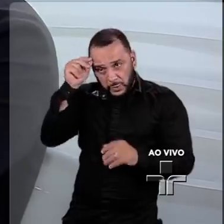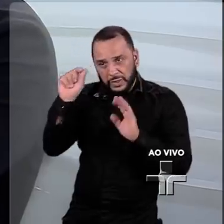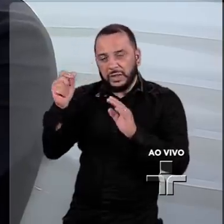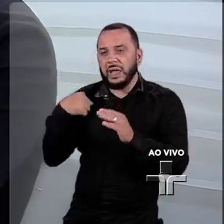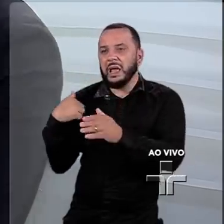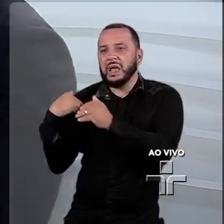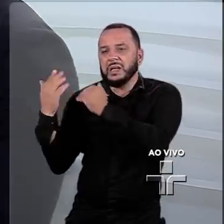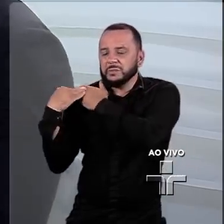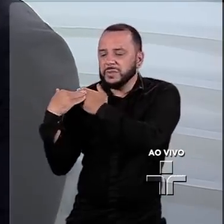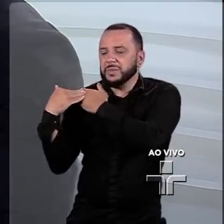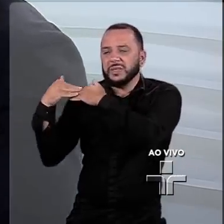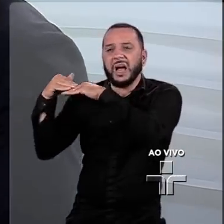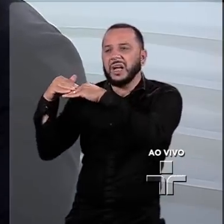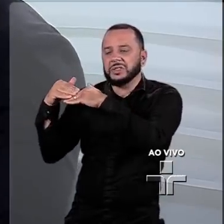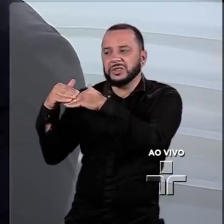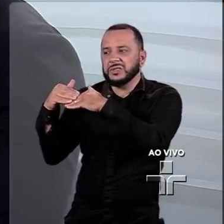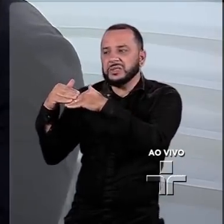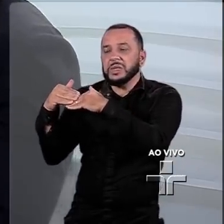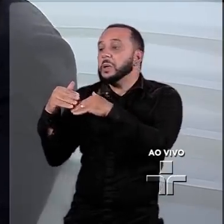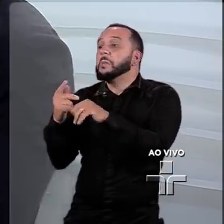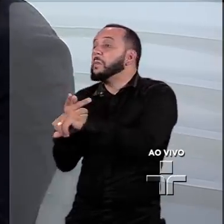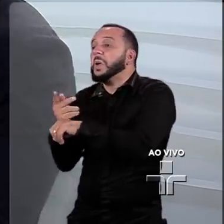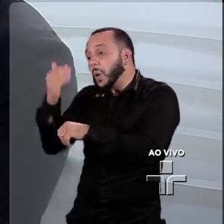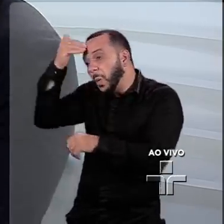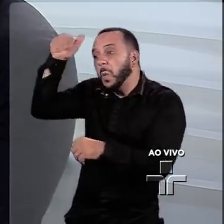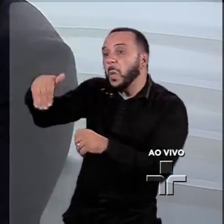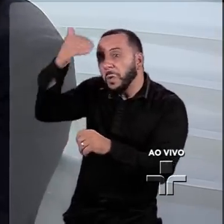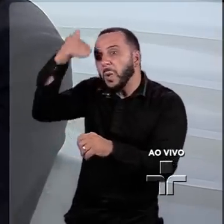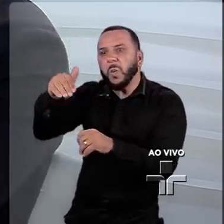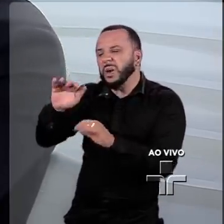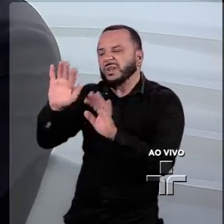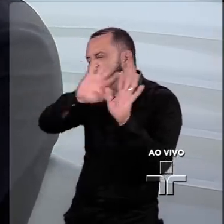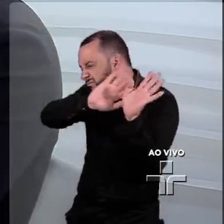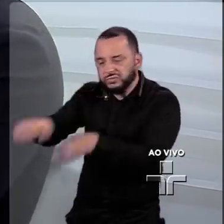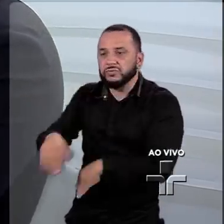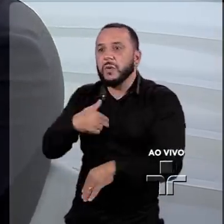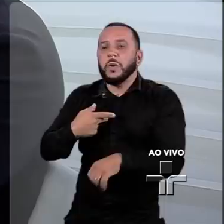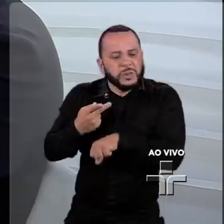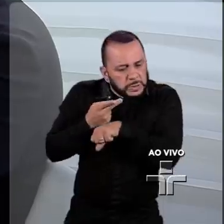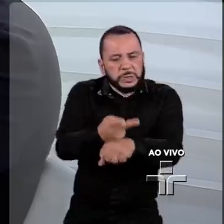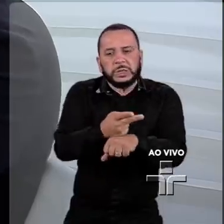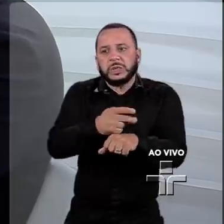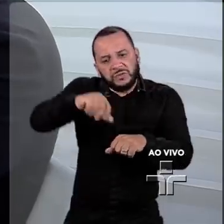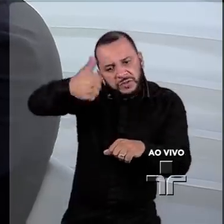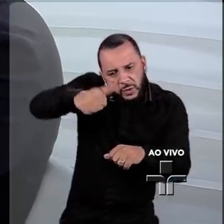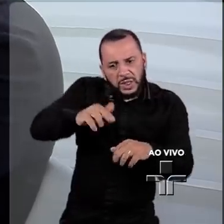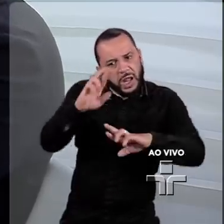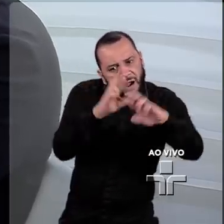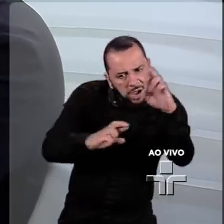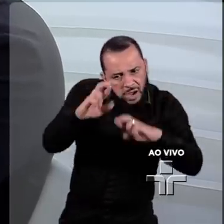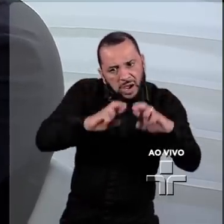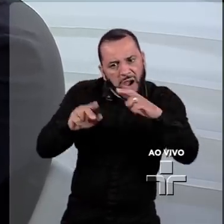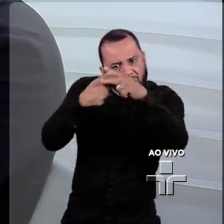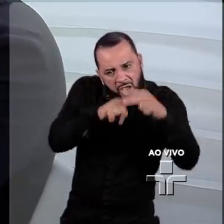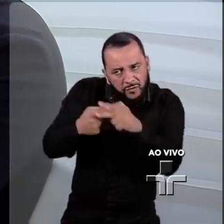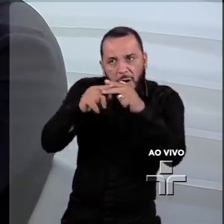plano e assumiu esta responsabilidade de fazer vistoria, de contratar laudo e fazer a reforma